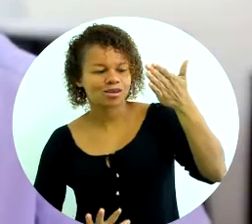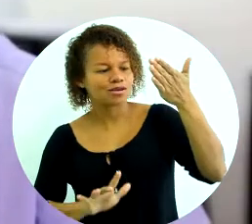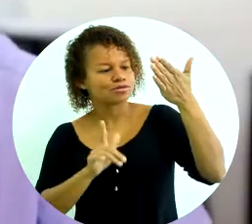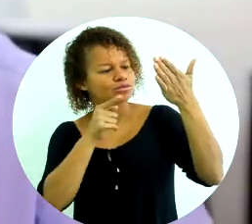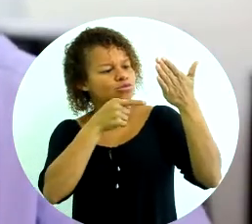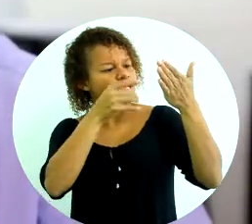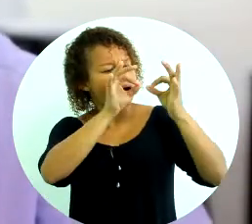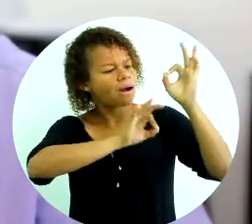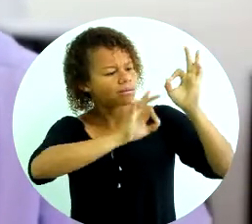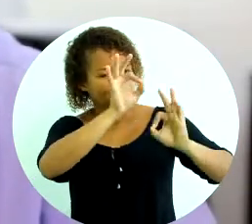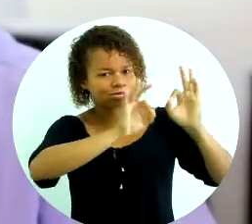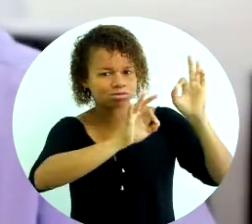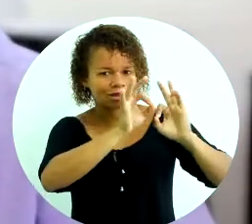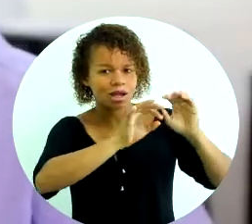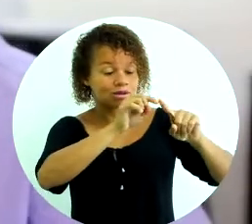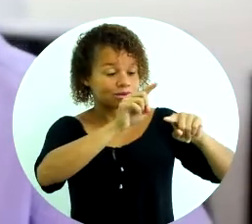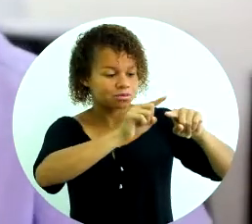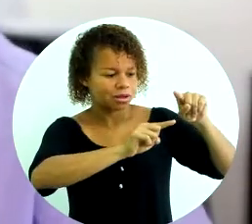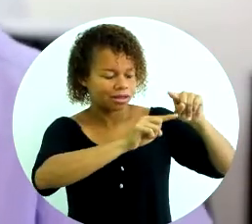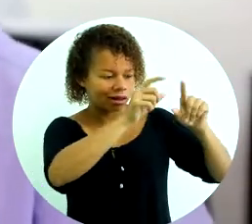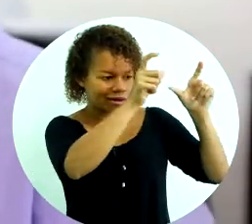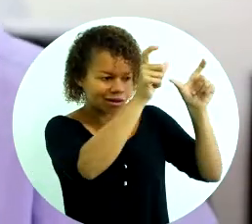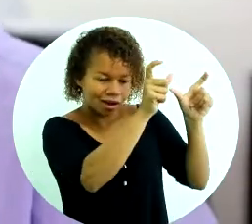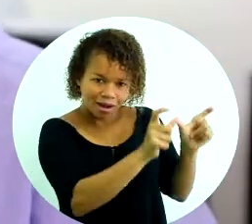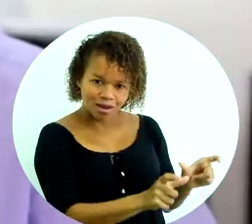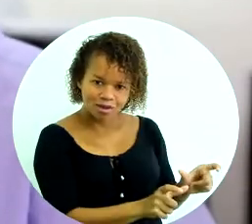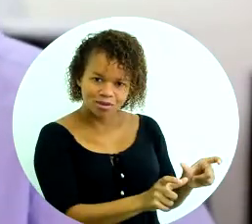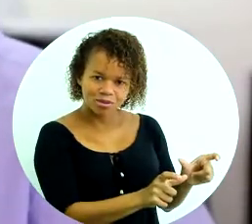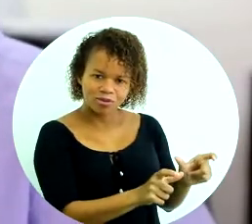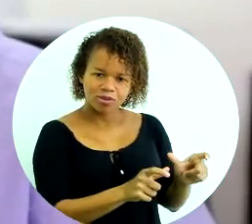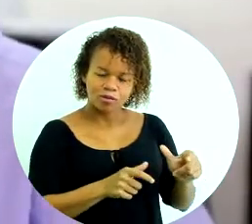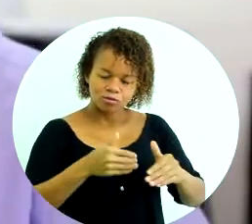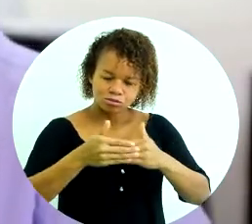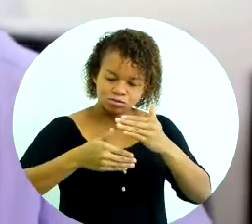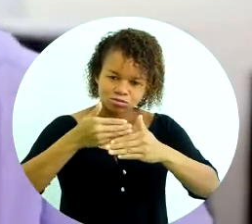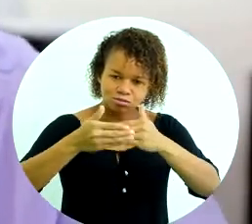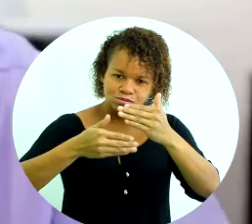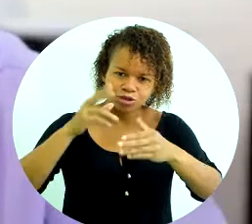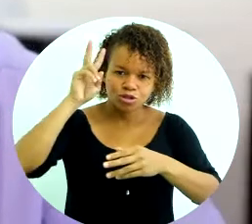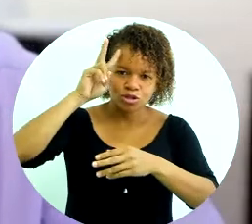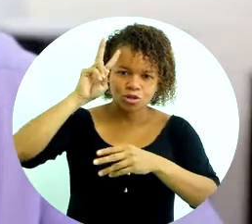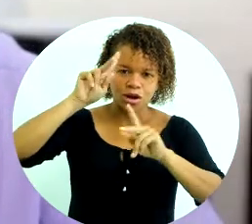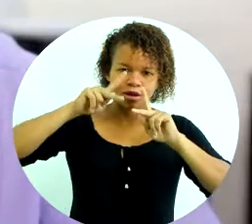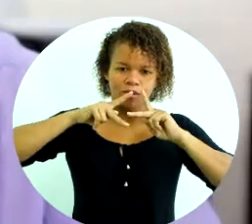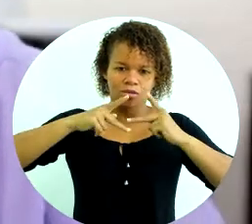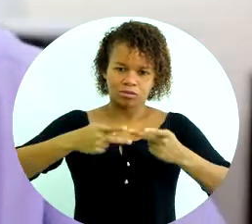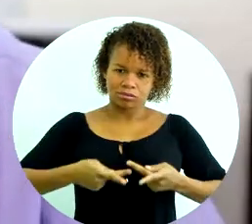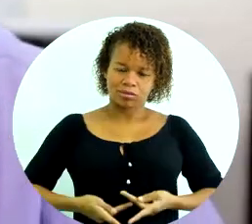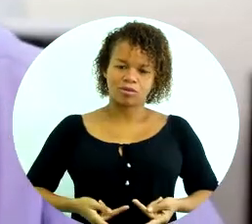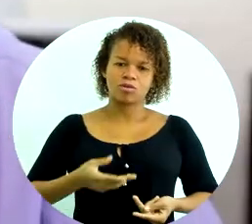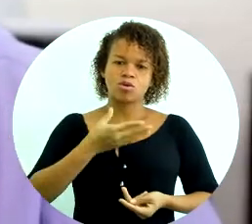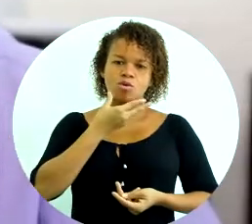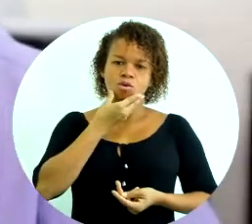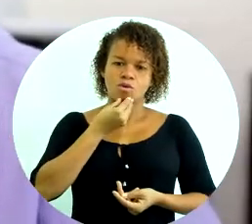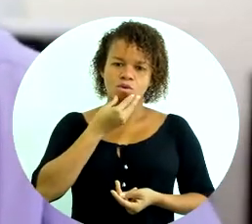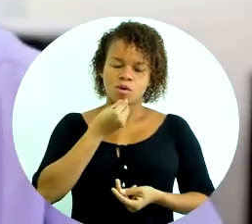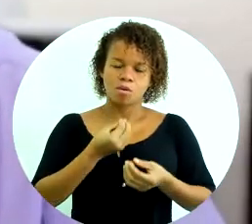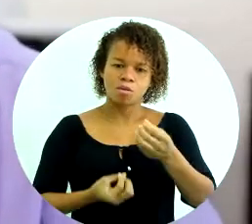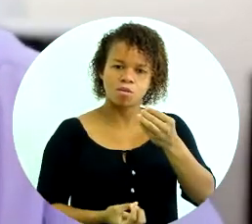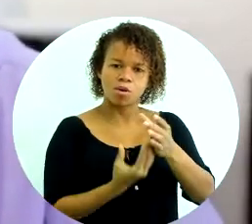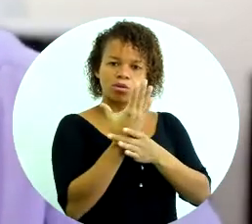características, de sua produção material. Ao longo da história da humanidade, os